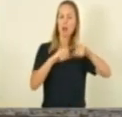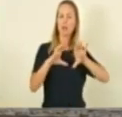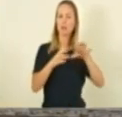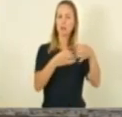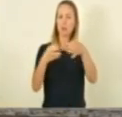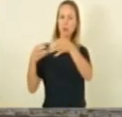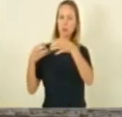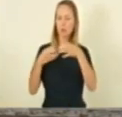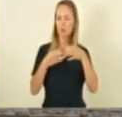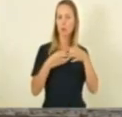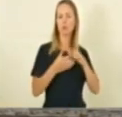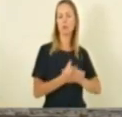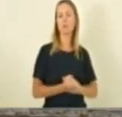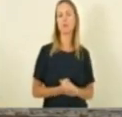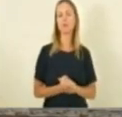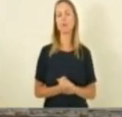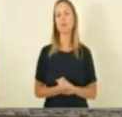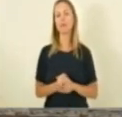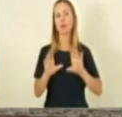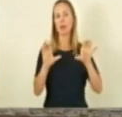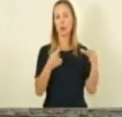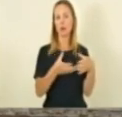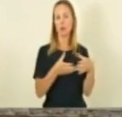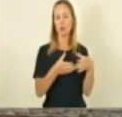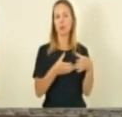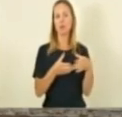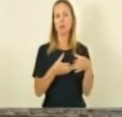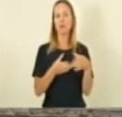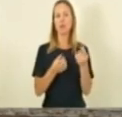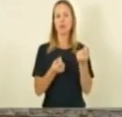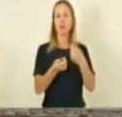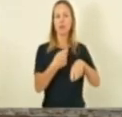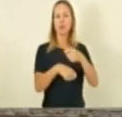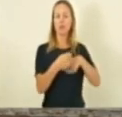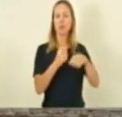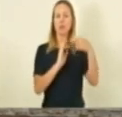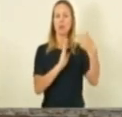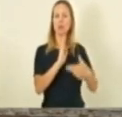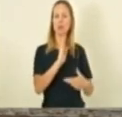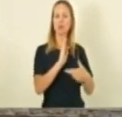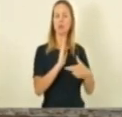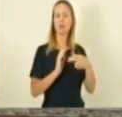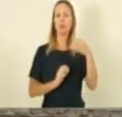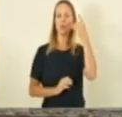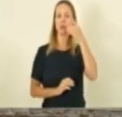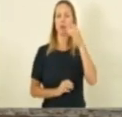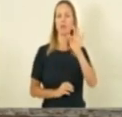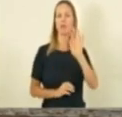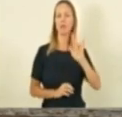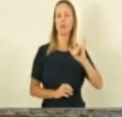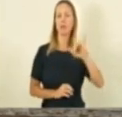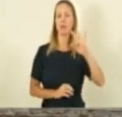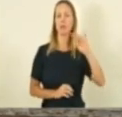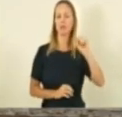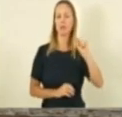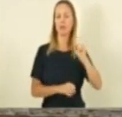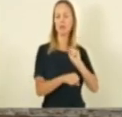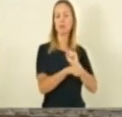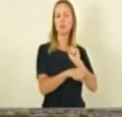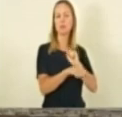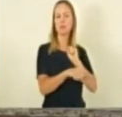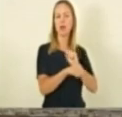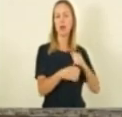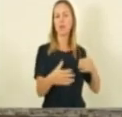comissões parlamentares. Na Comissão de Finanças, o relator, deputado Freitas, se prevaleceu do prazo